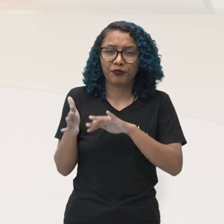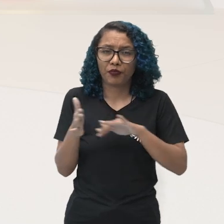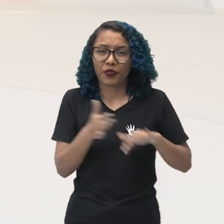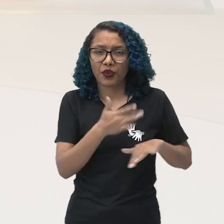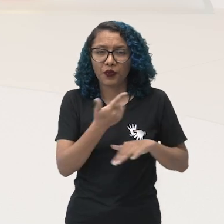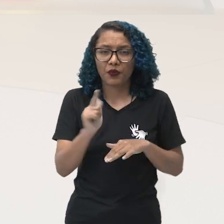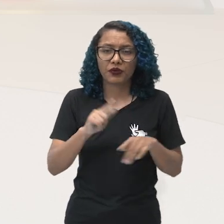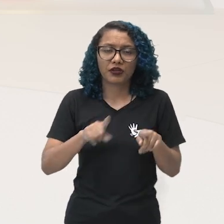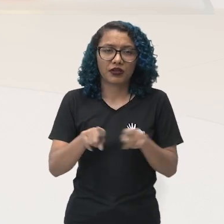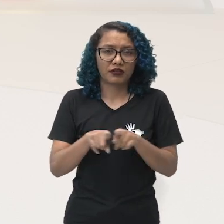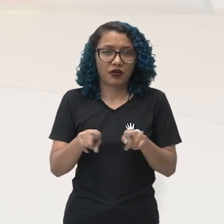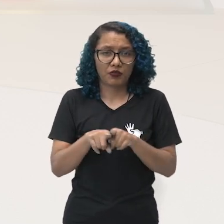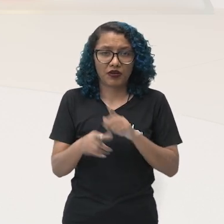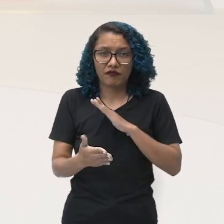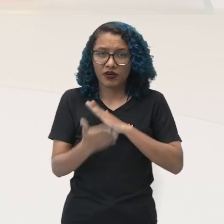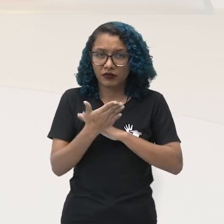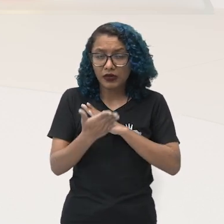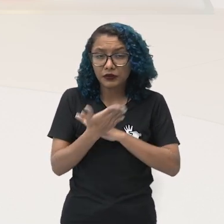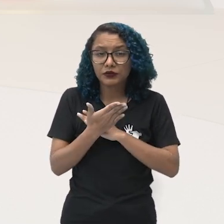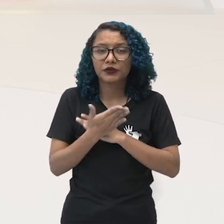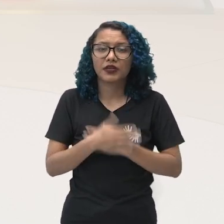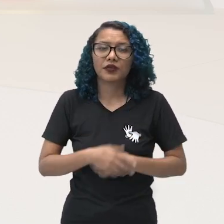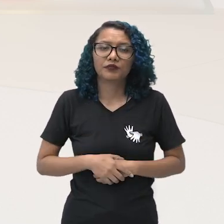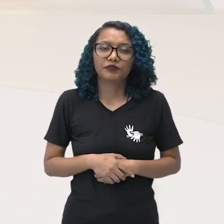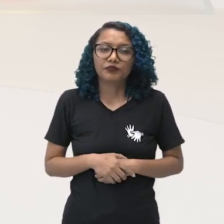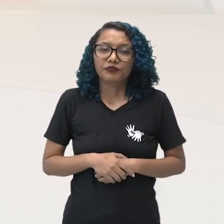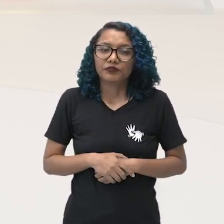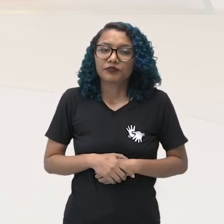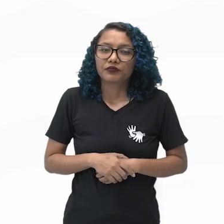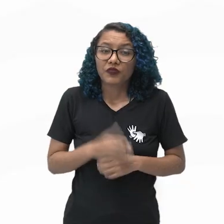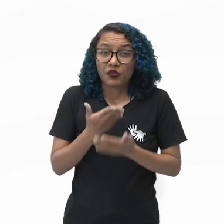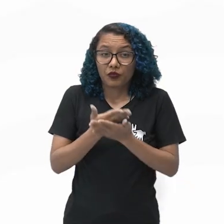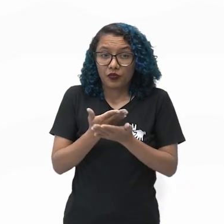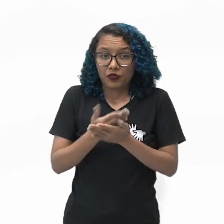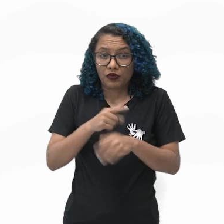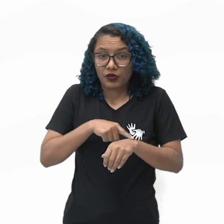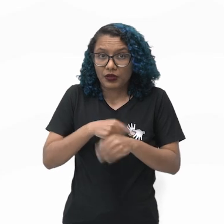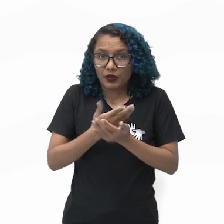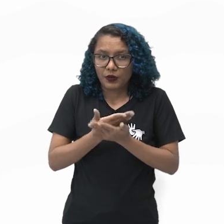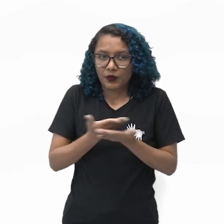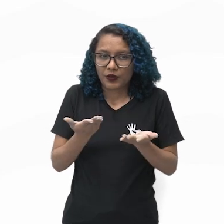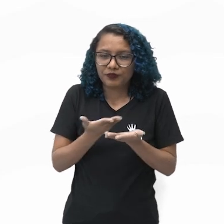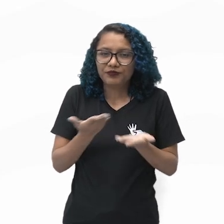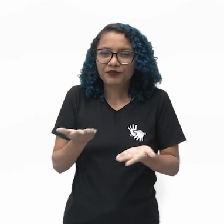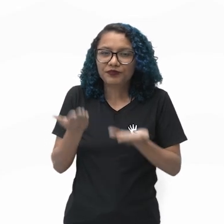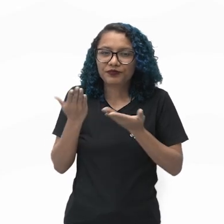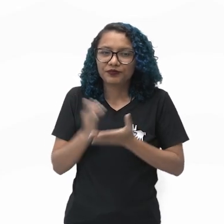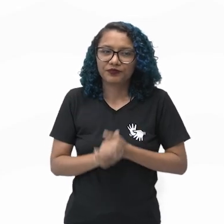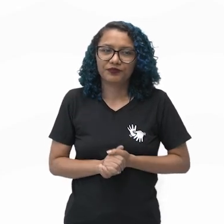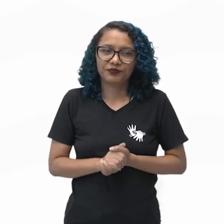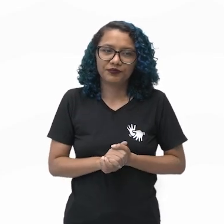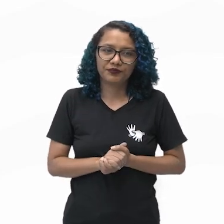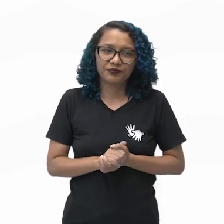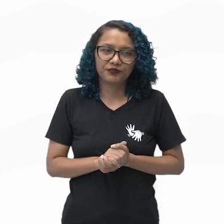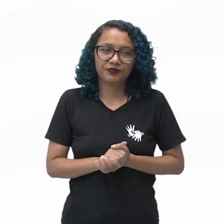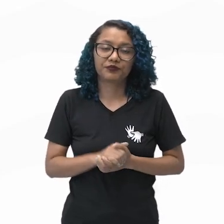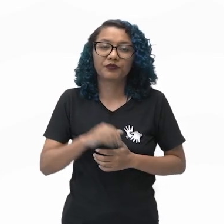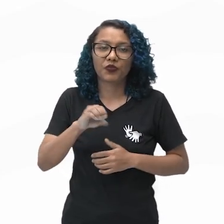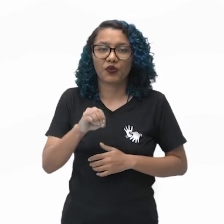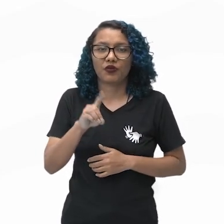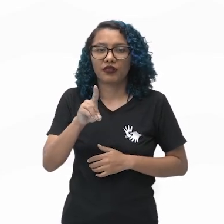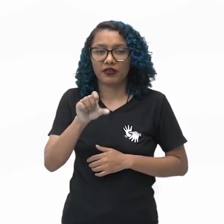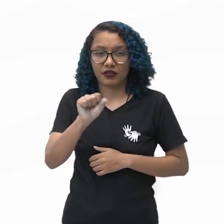também vem ajudar ao que nós vamos discutir hoje. Dê uma olhada. Nós temos aí a